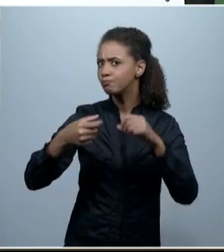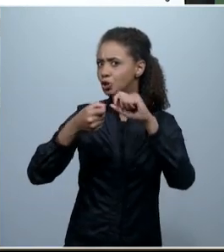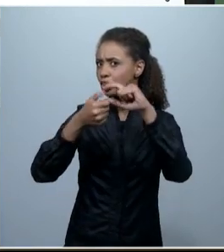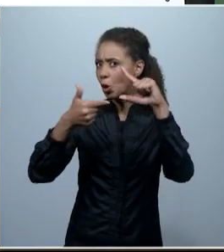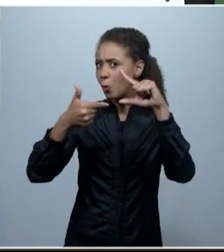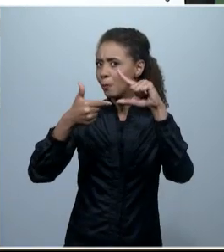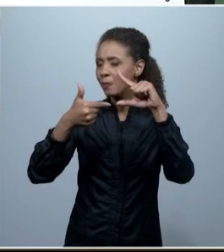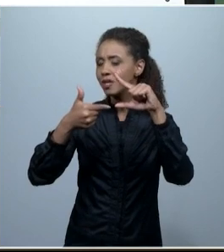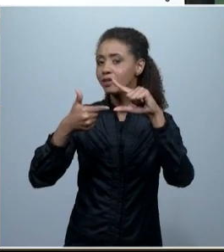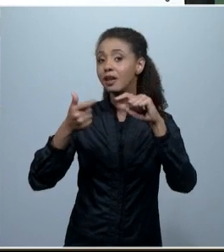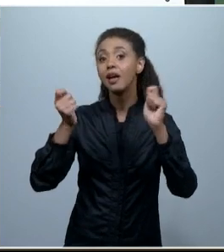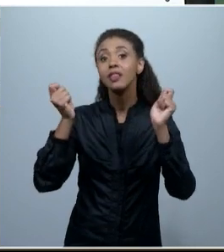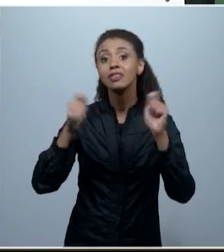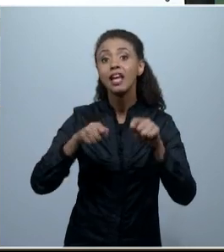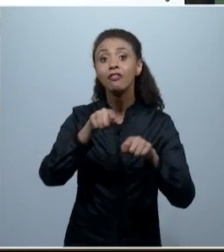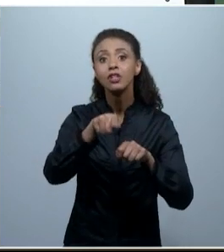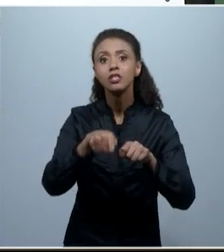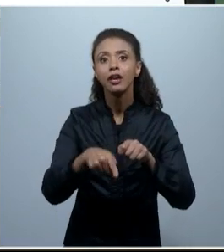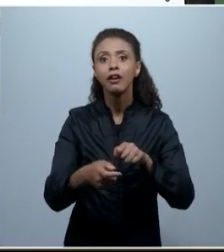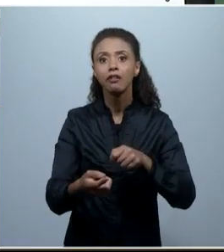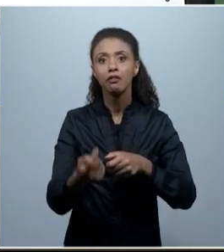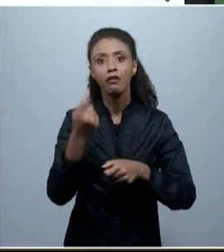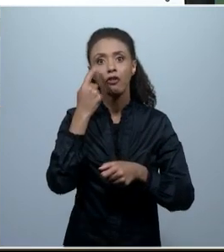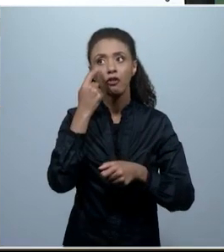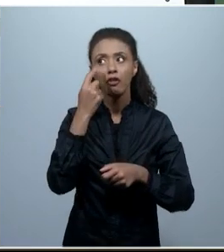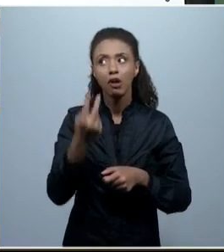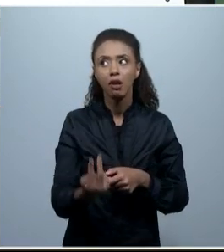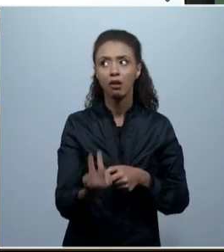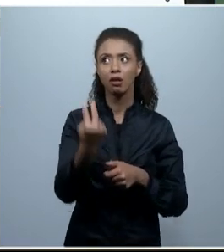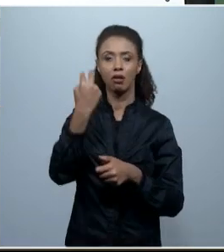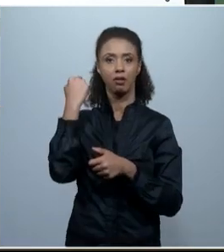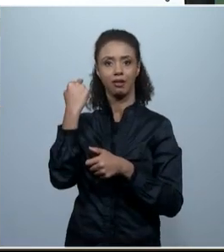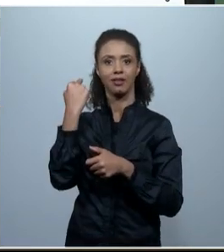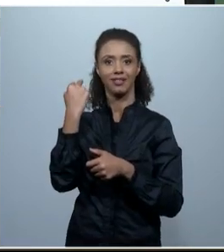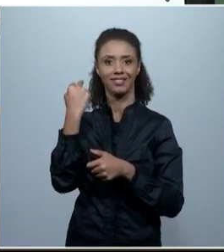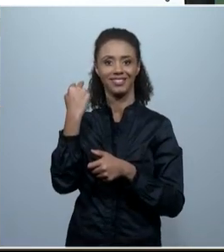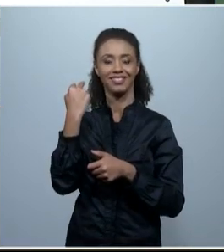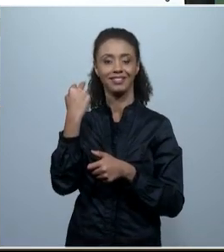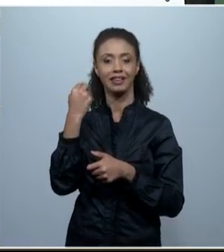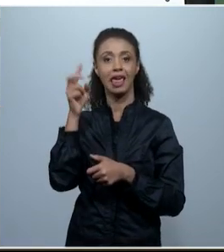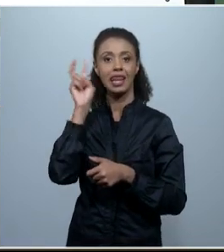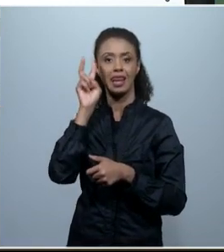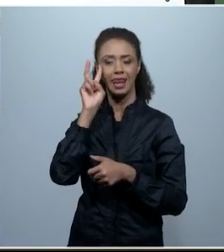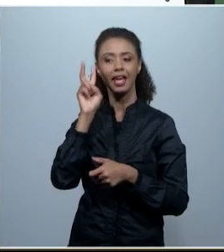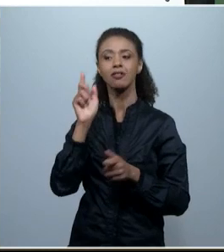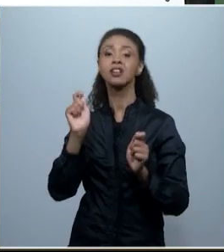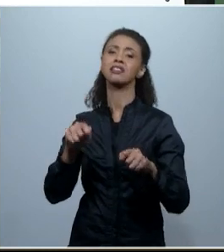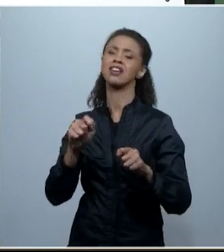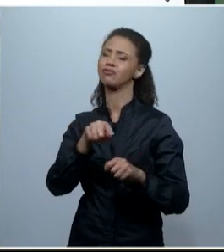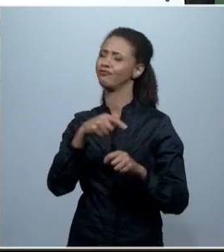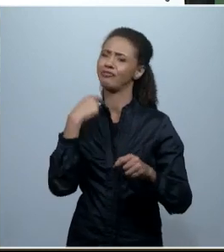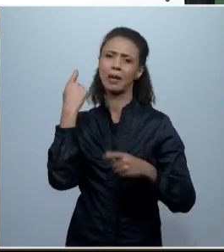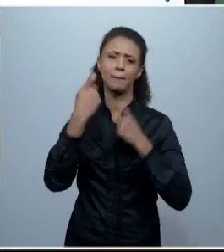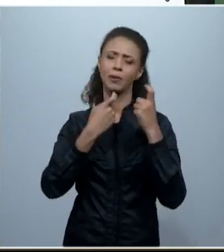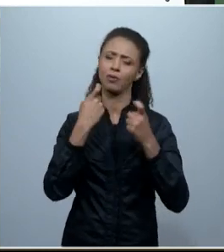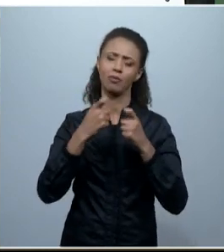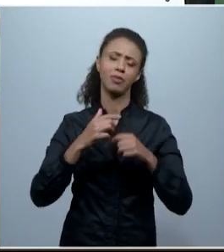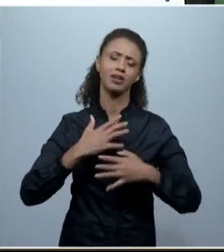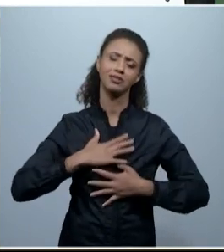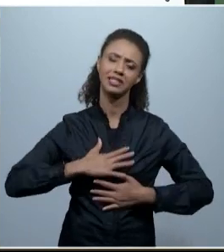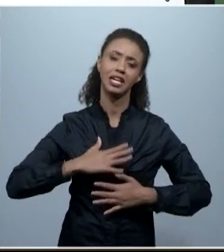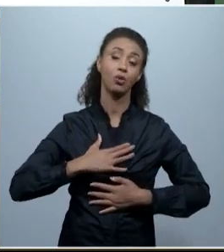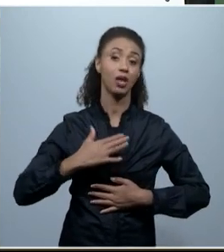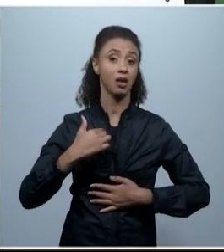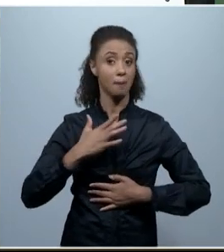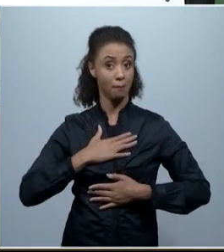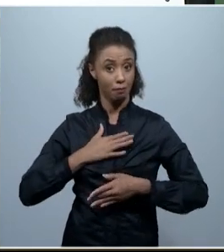revisitar os axiomas a muda tudo você vai olhar para os axiomas de outro jeito a não se preocupa muito fica trancado o meu o